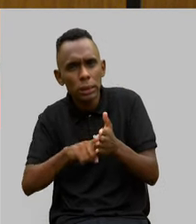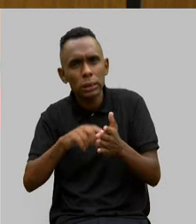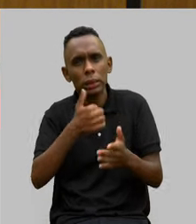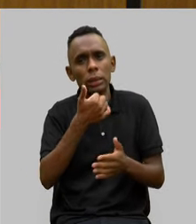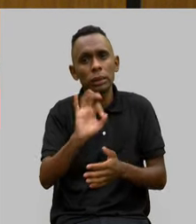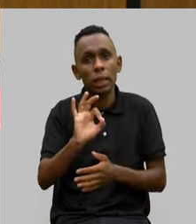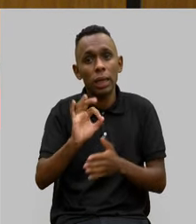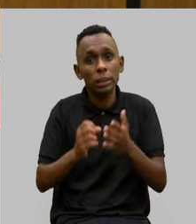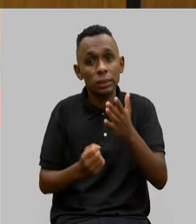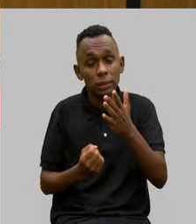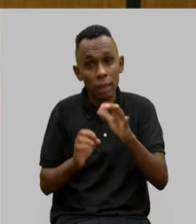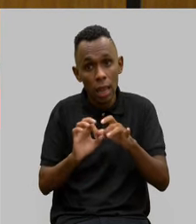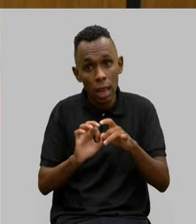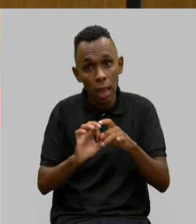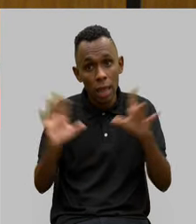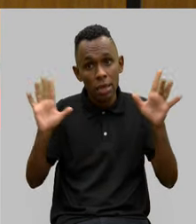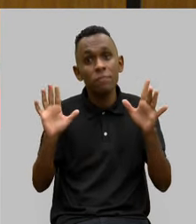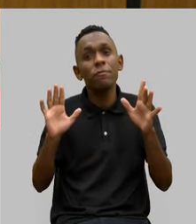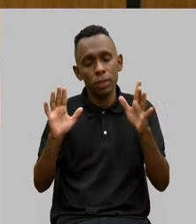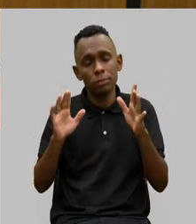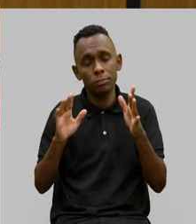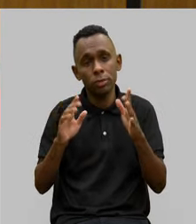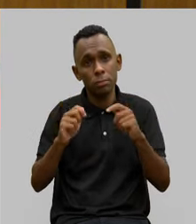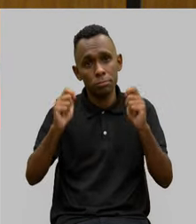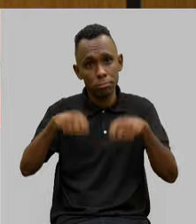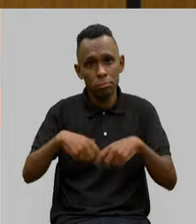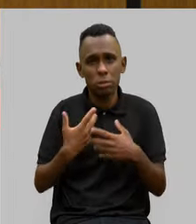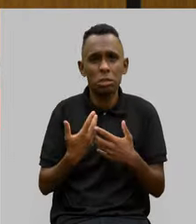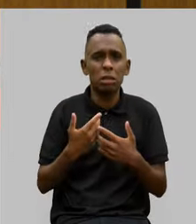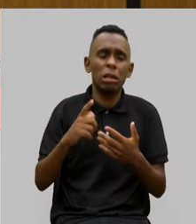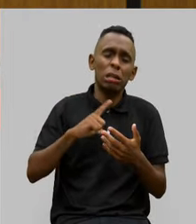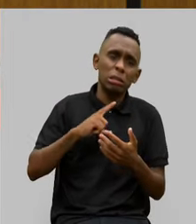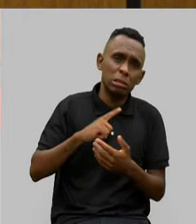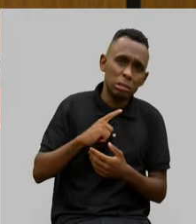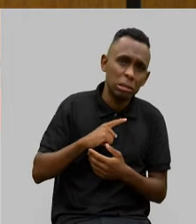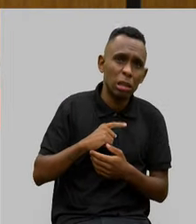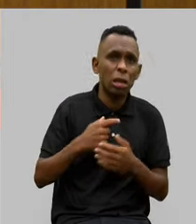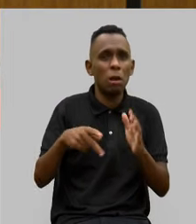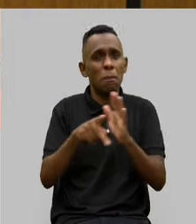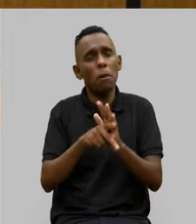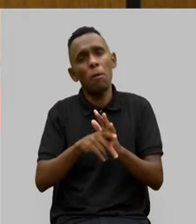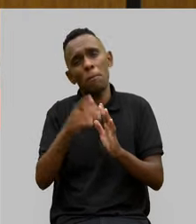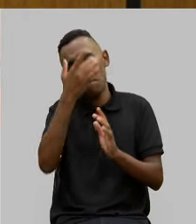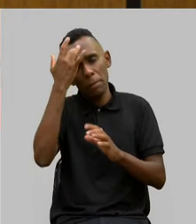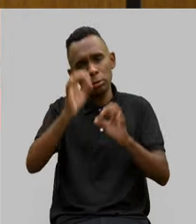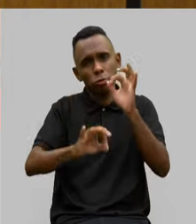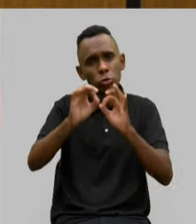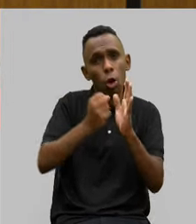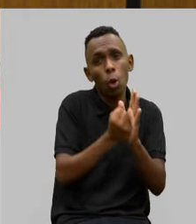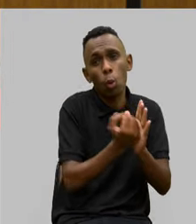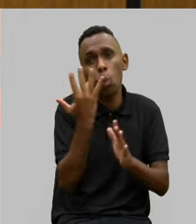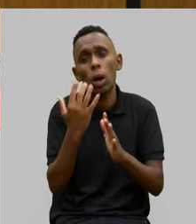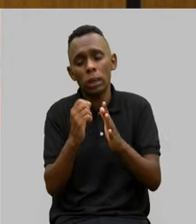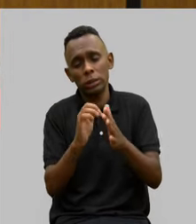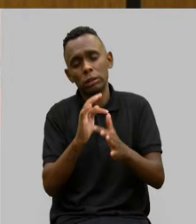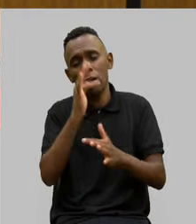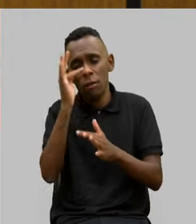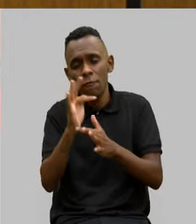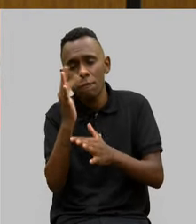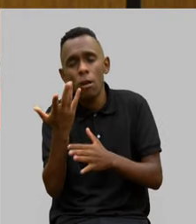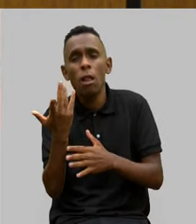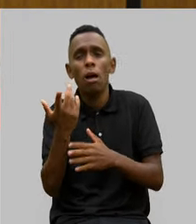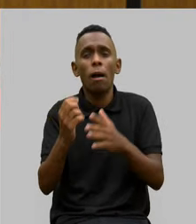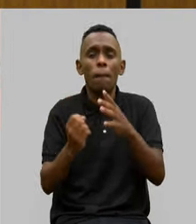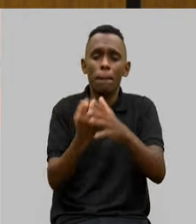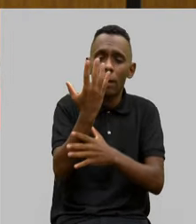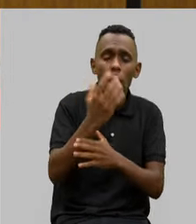liminares que forem foram concedidas e entre elas tem magistrados que indicam quantidade planta tem outros que não indicam tem